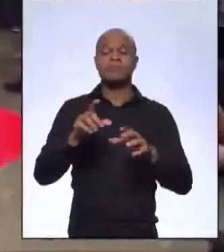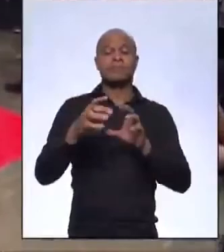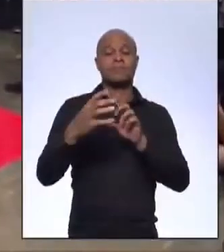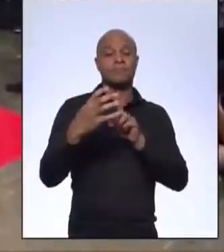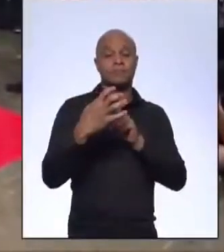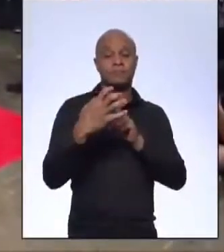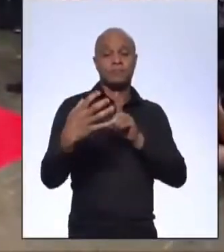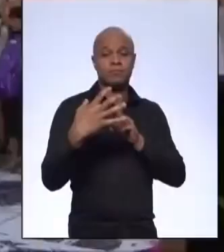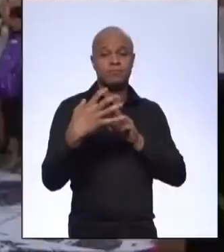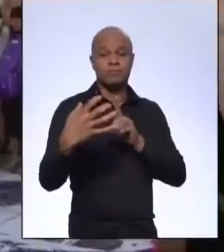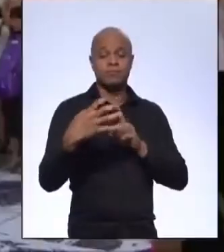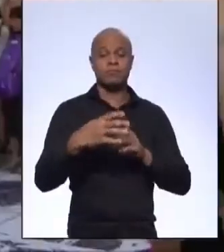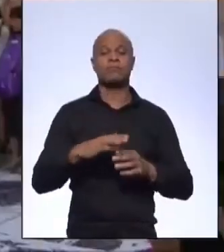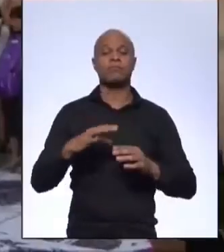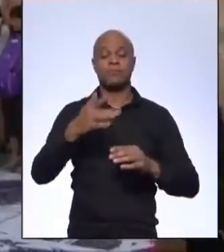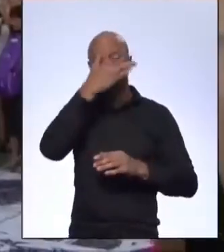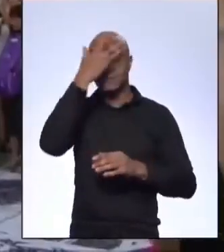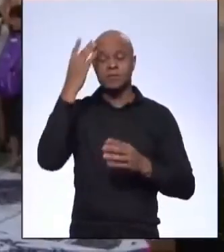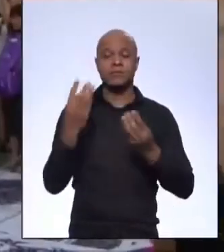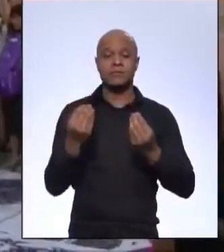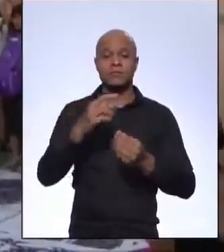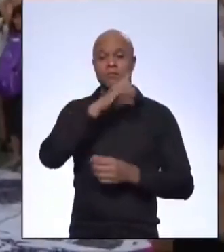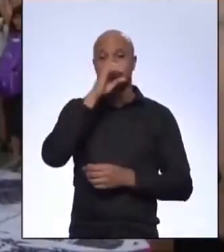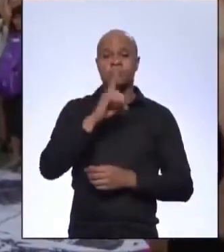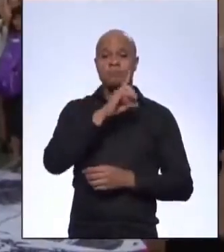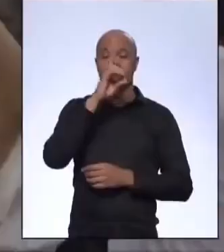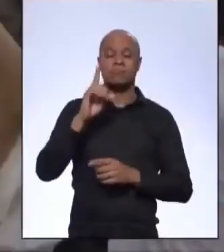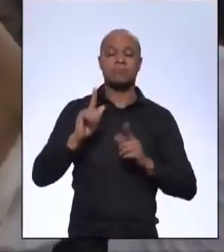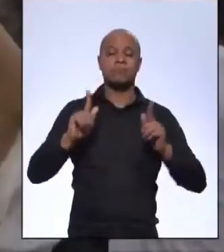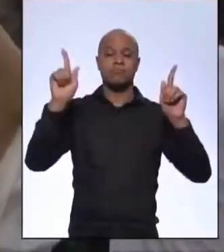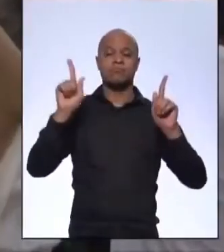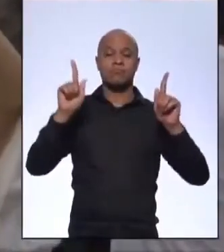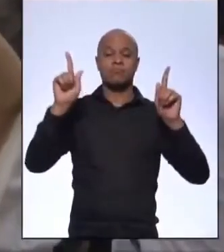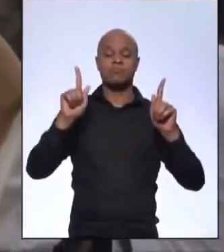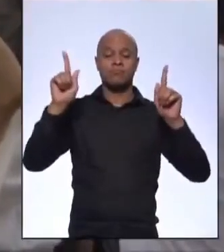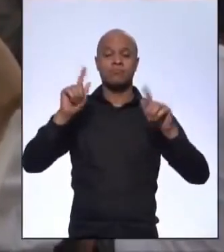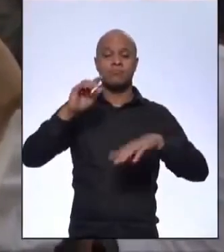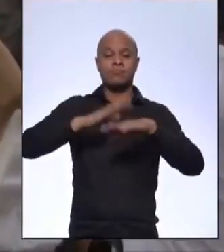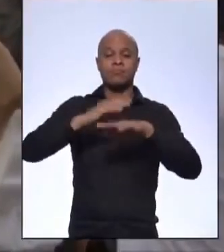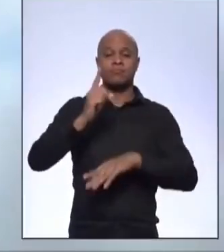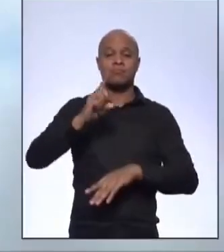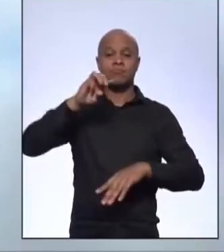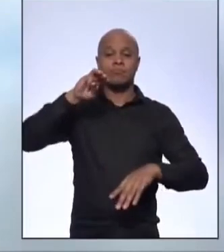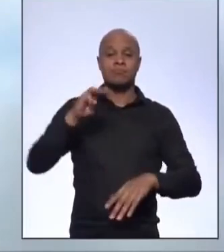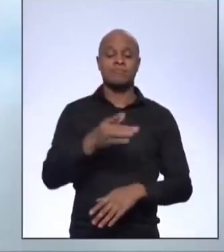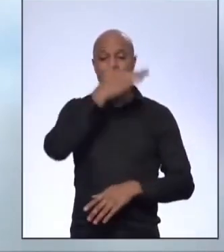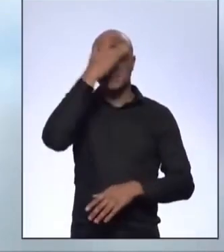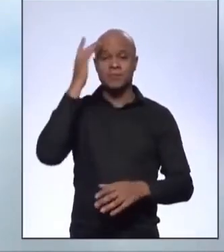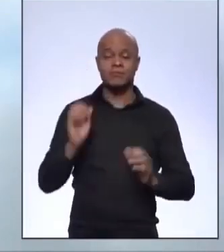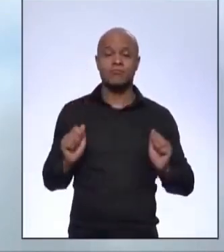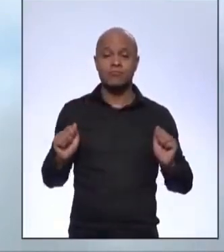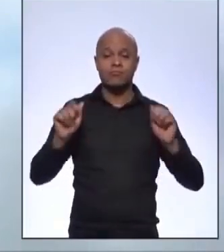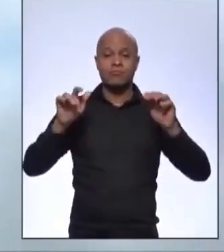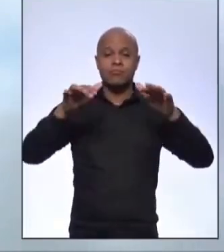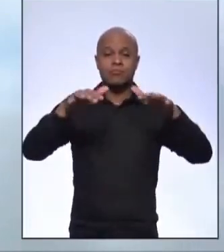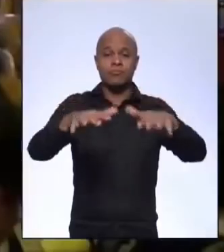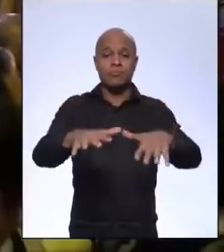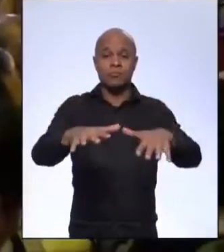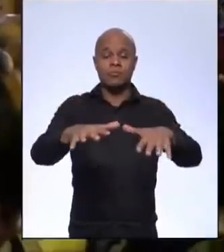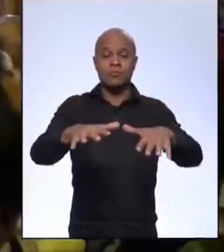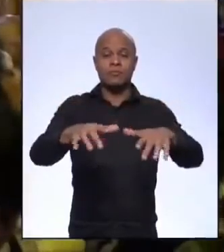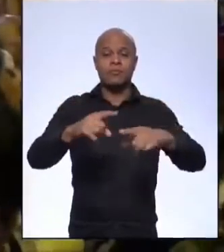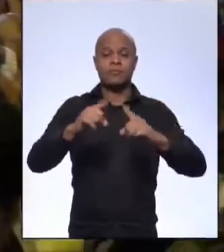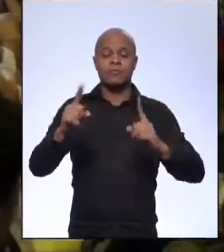investidores quanto turistas. No domingo, as manifestações reuniram mais de 1 milhão de pessoas, mas a executiva-chefe de Hong